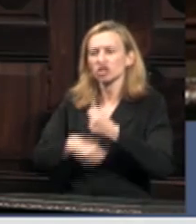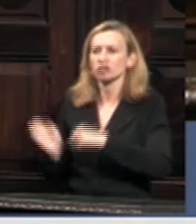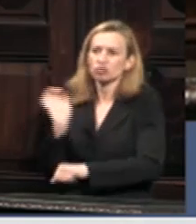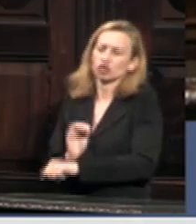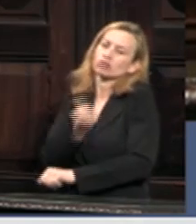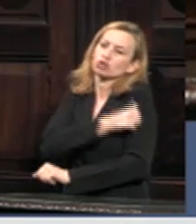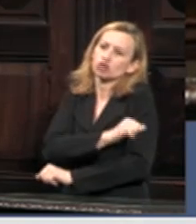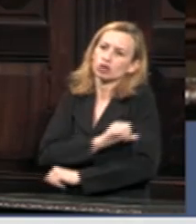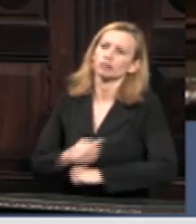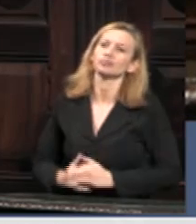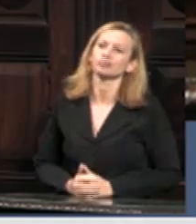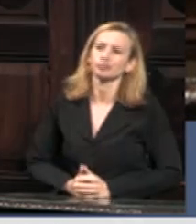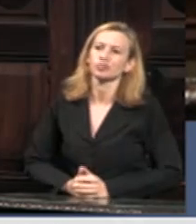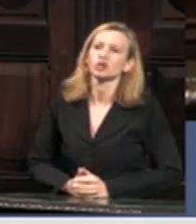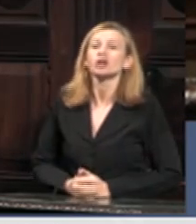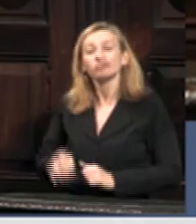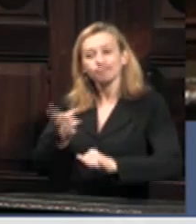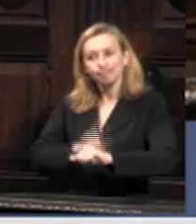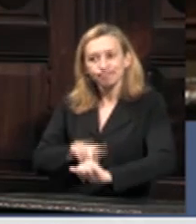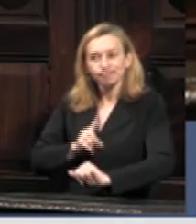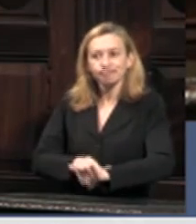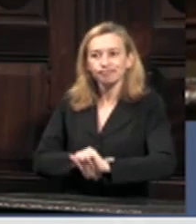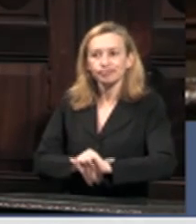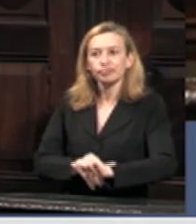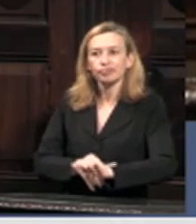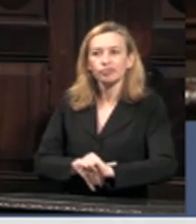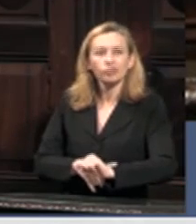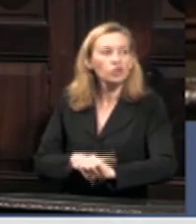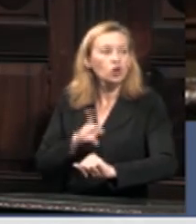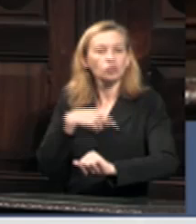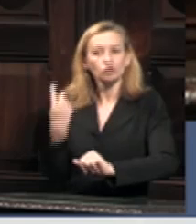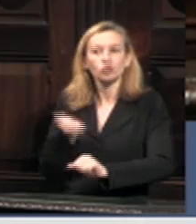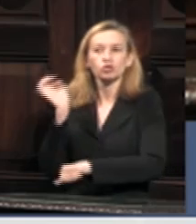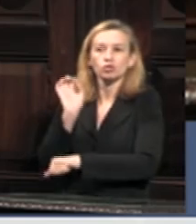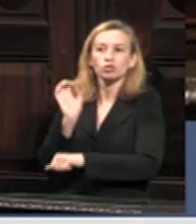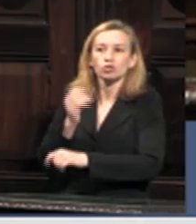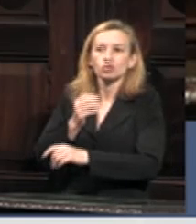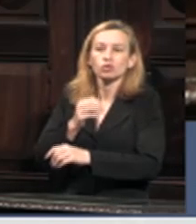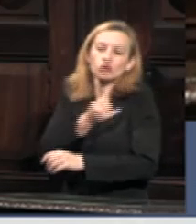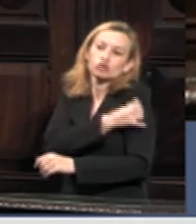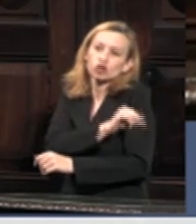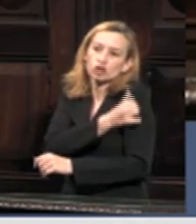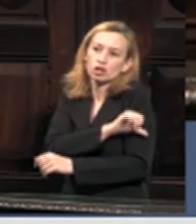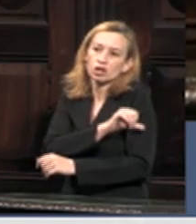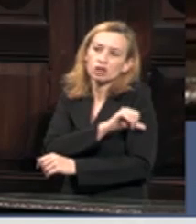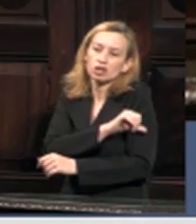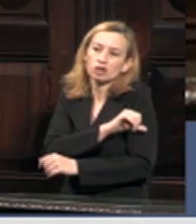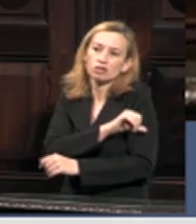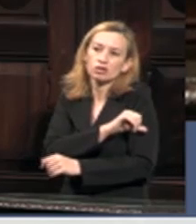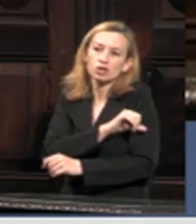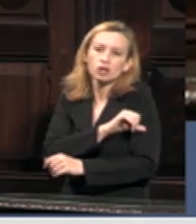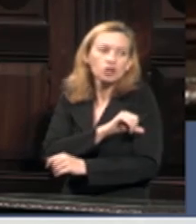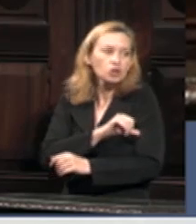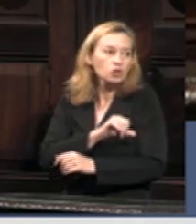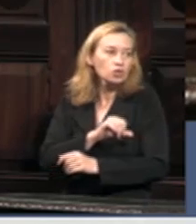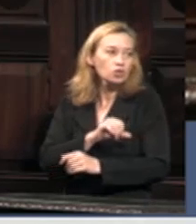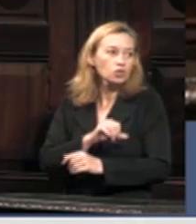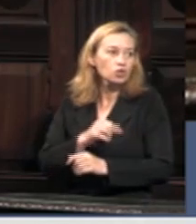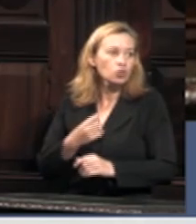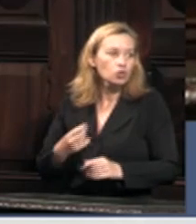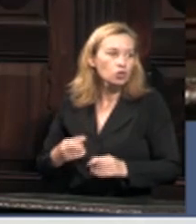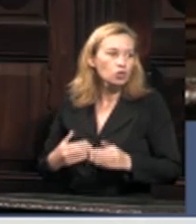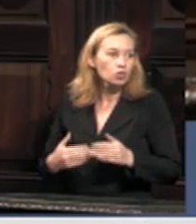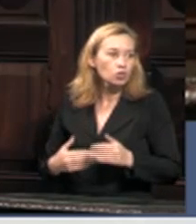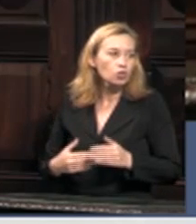do Rio de Janeiro. Nesse momento, o nosso Rio de Janeiro é a única unidade da federação sob